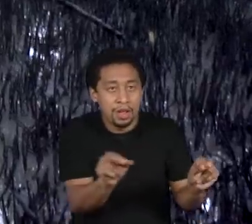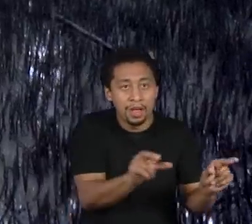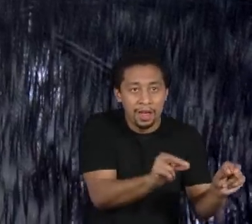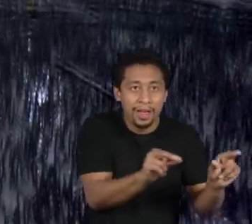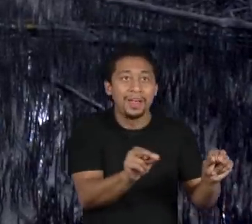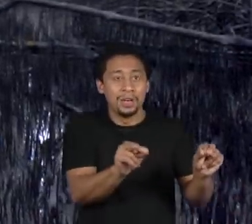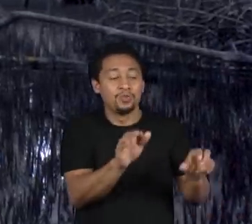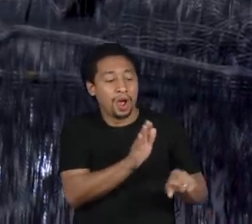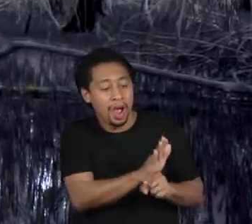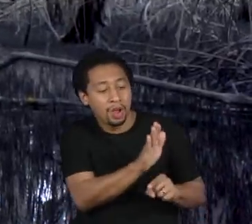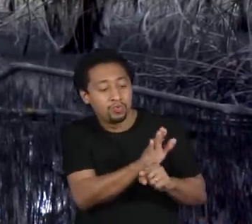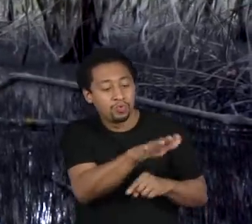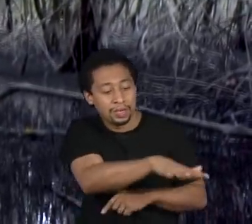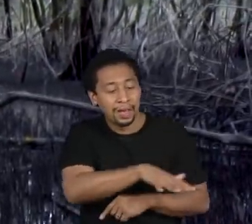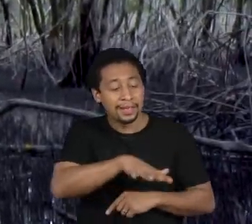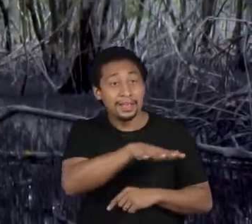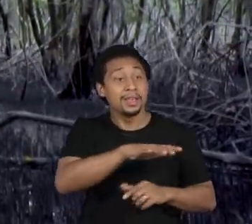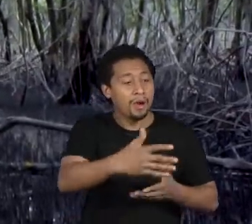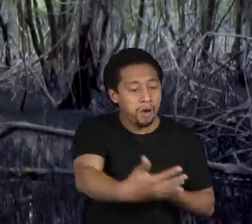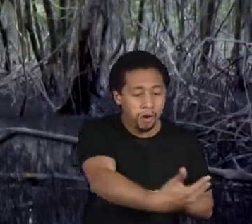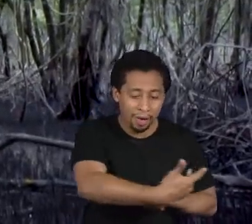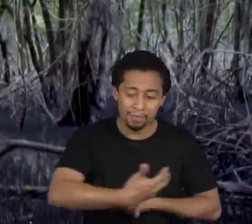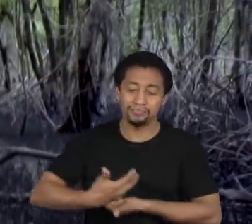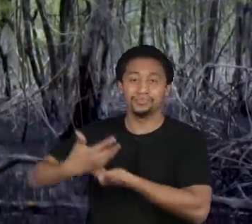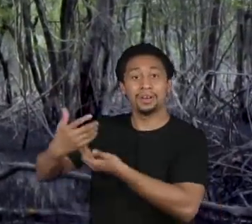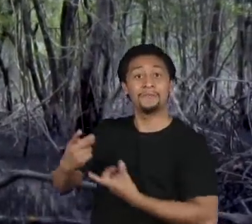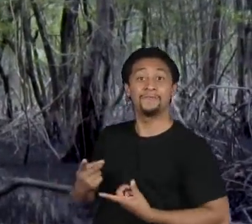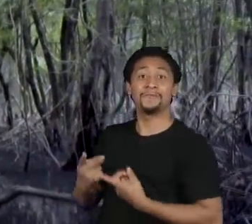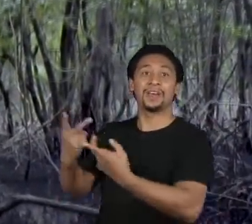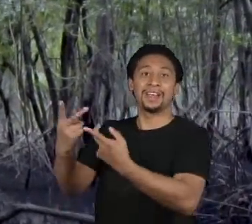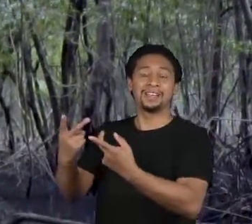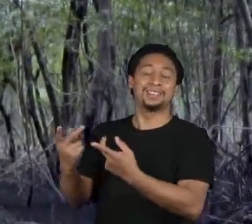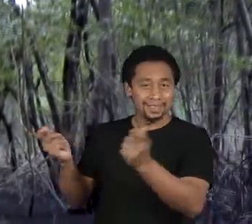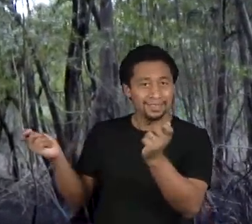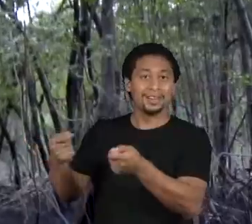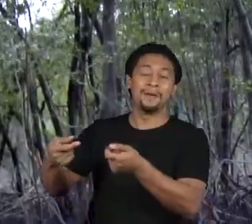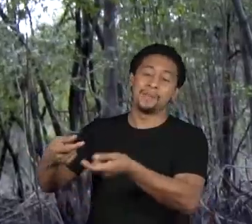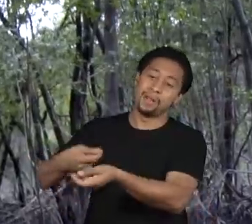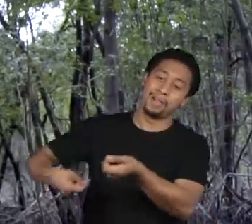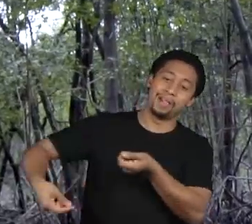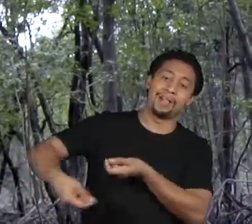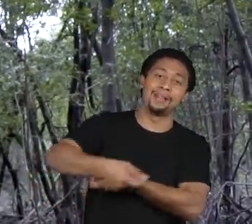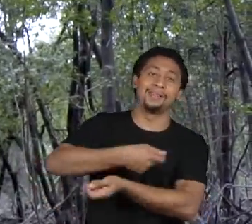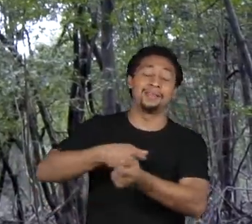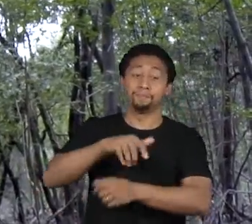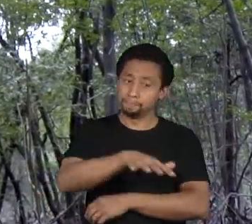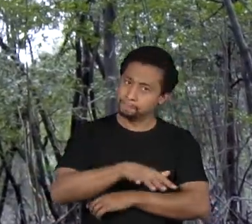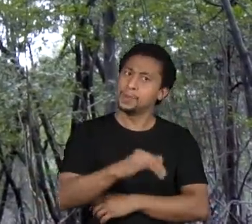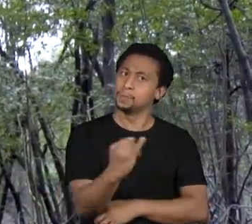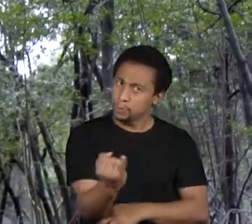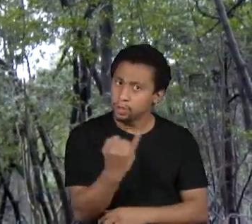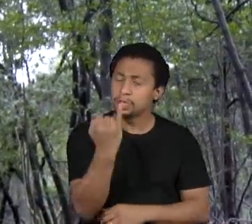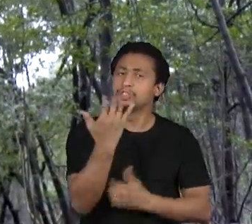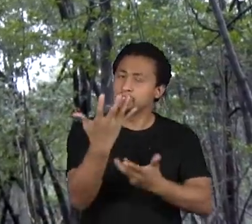no manguezal e retornam para o mar. A gente quer mostrar a real importância que o manguezal tem para a